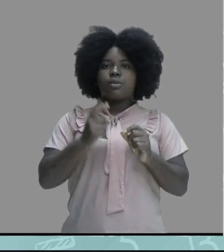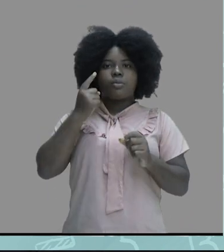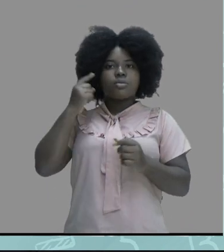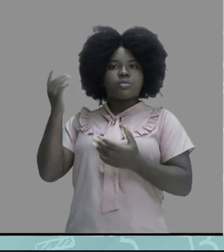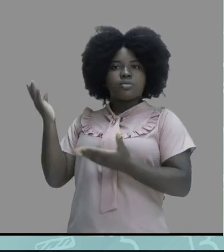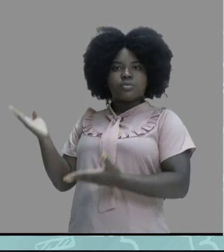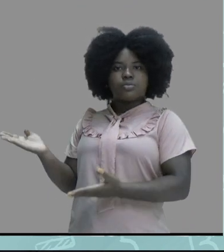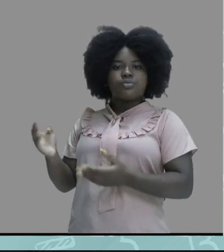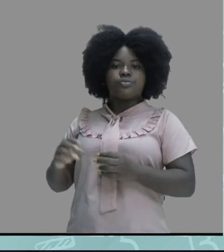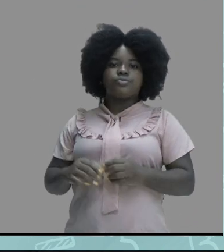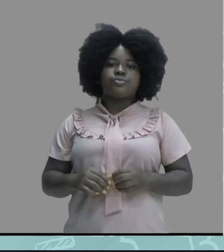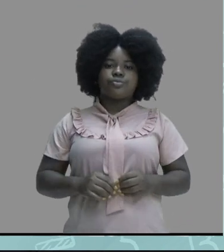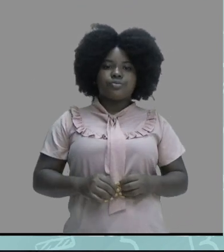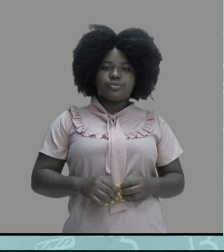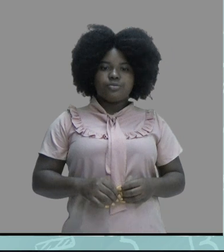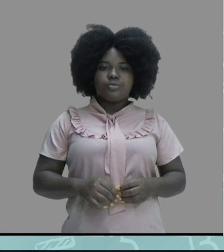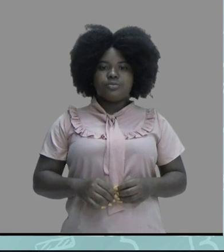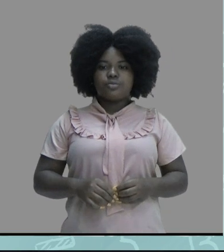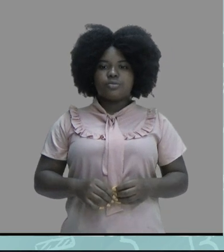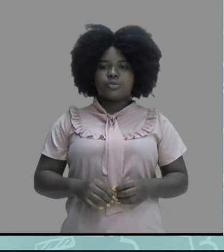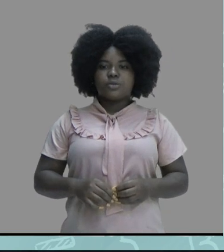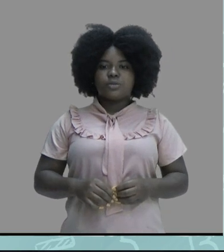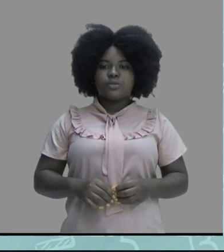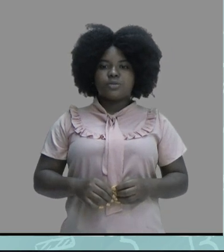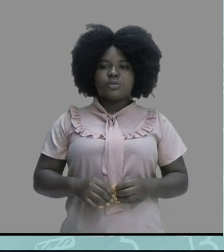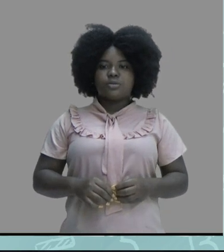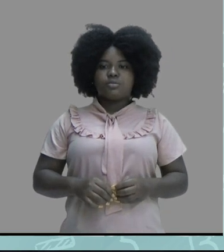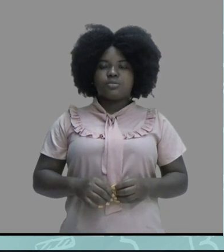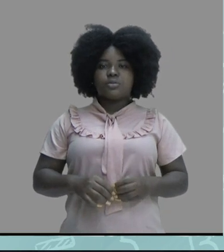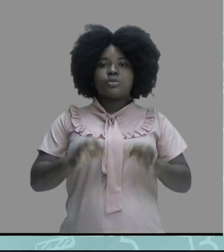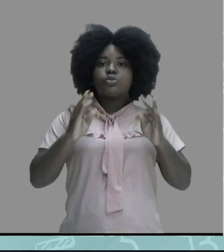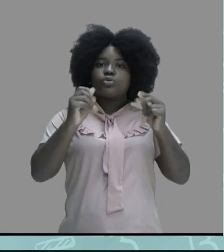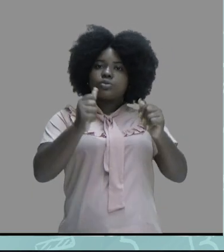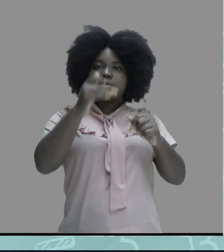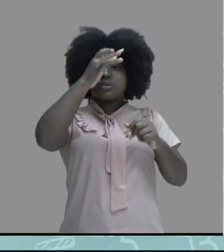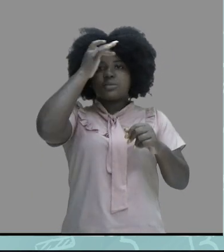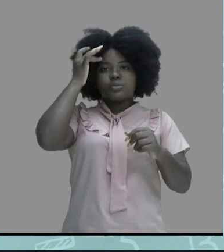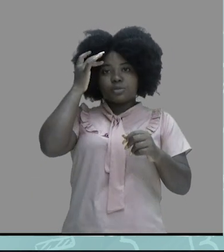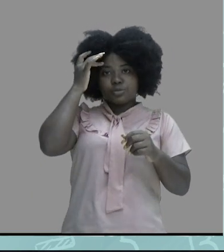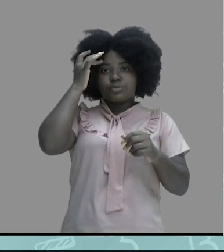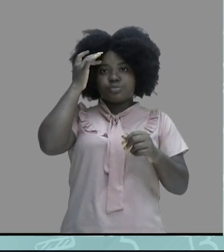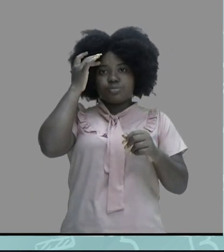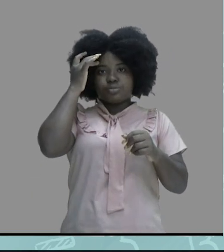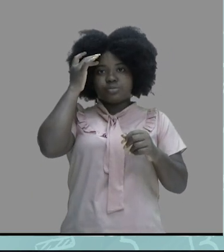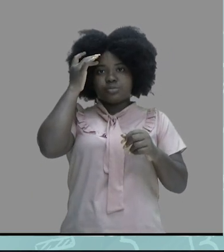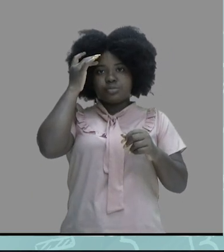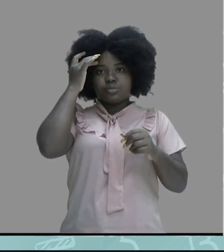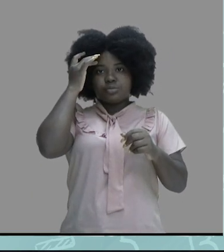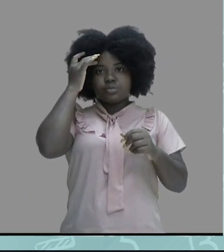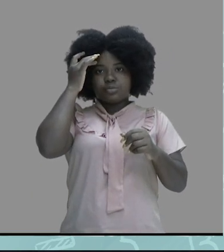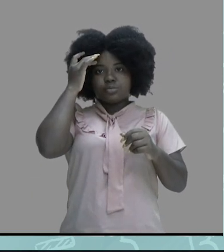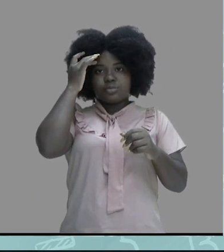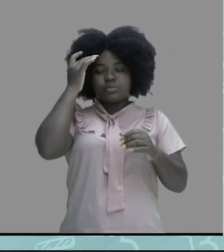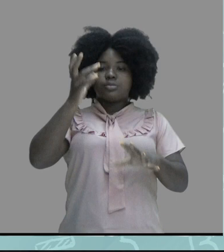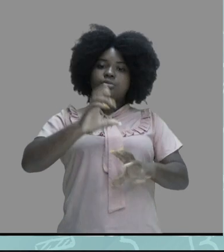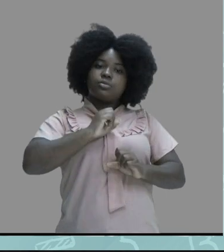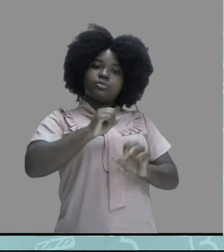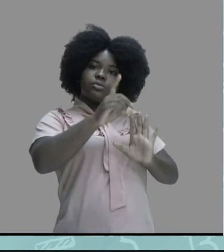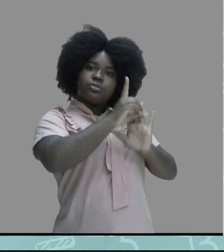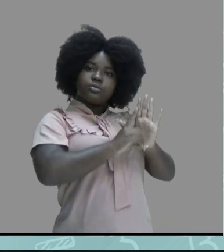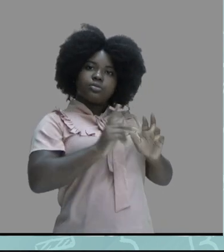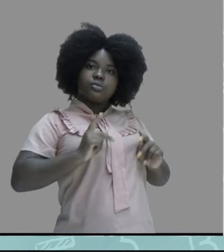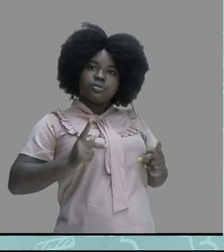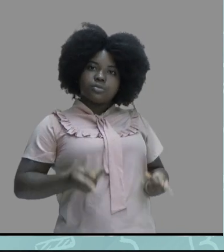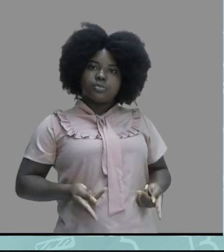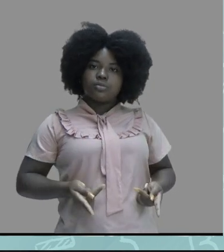as pessoas, todos os seres humanos devem ter acesso. Eu vou repetir para você entender.